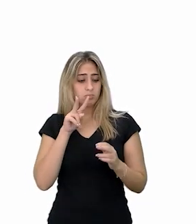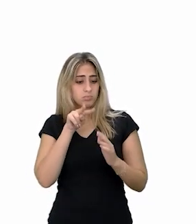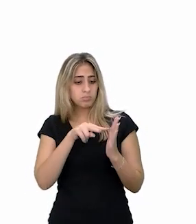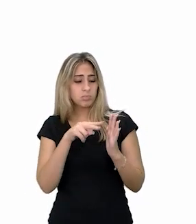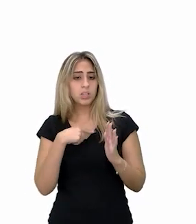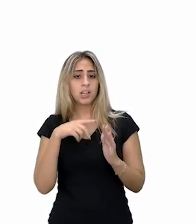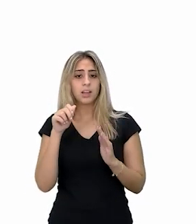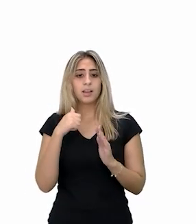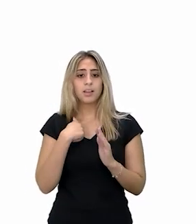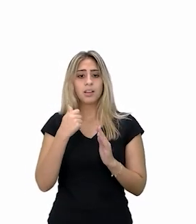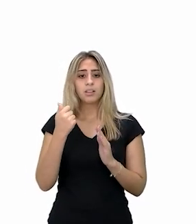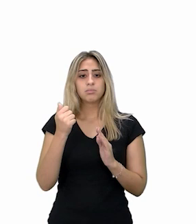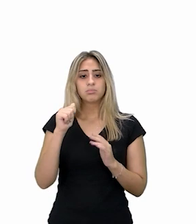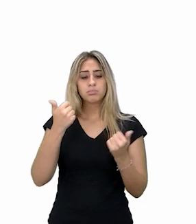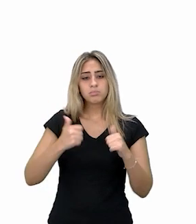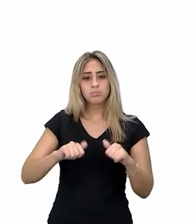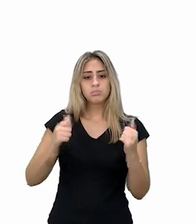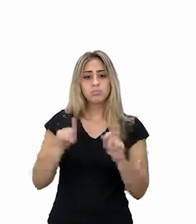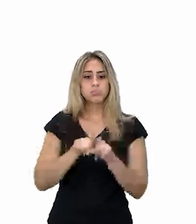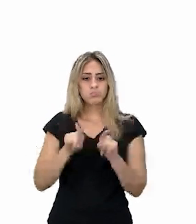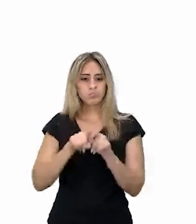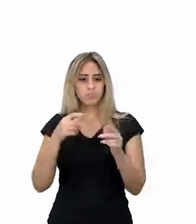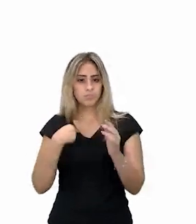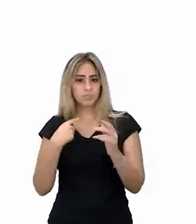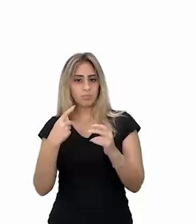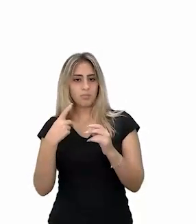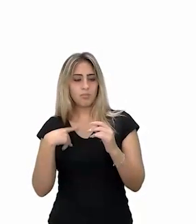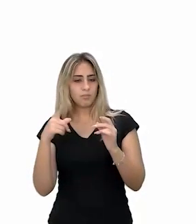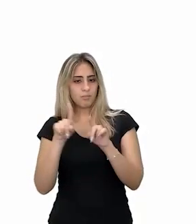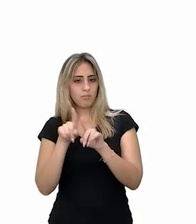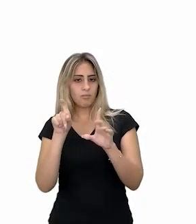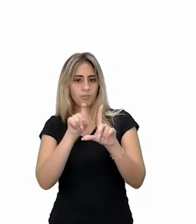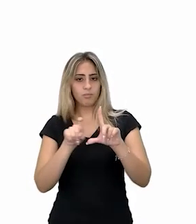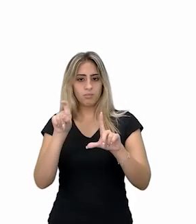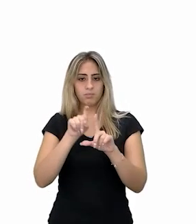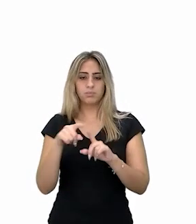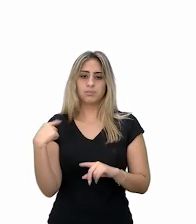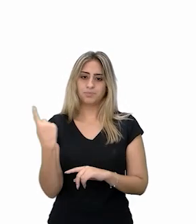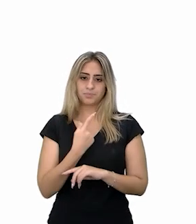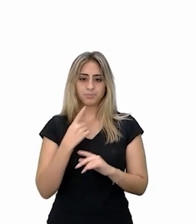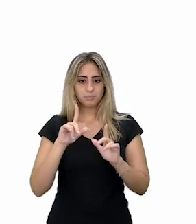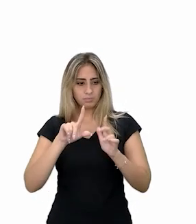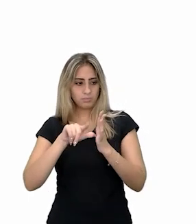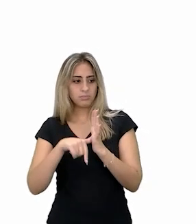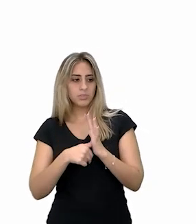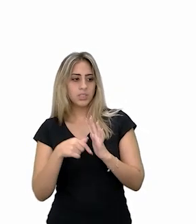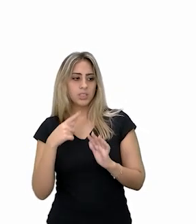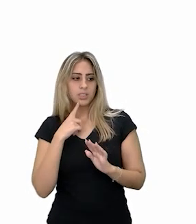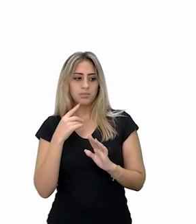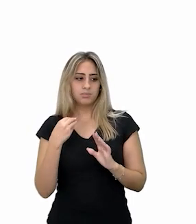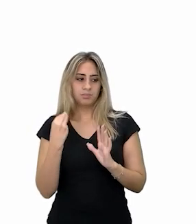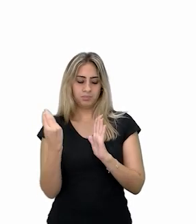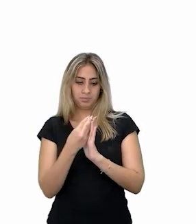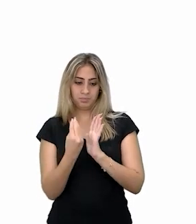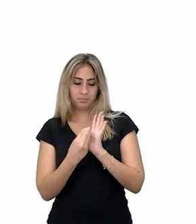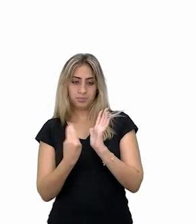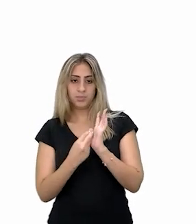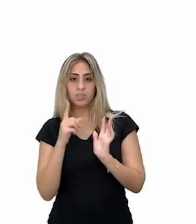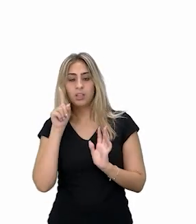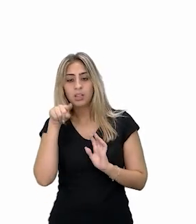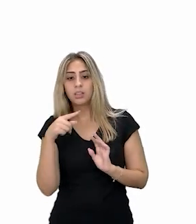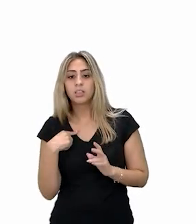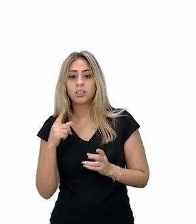às avaliações e sequências digitais. E o segundo card, que é o nome que a gente chama, é o card